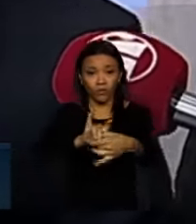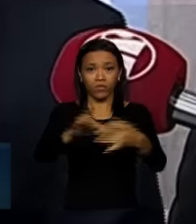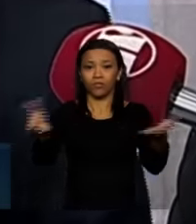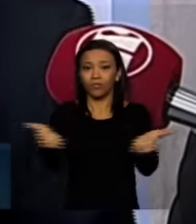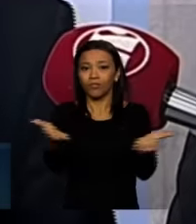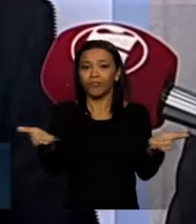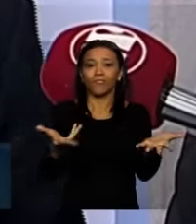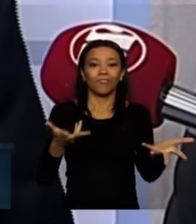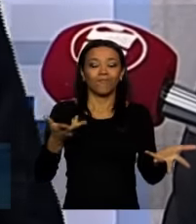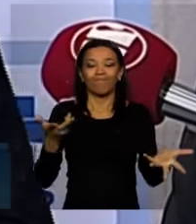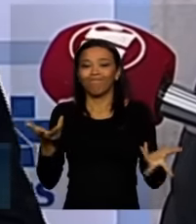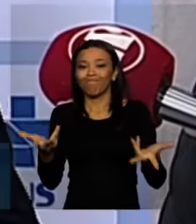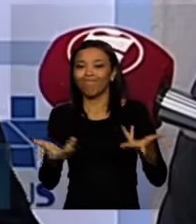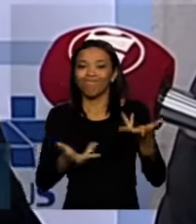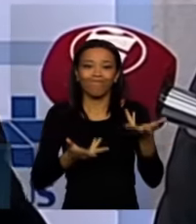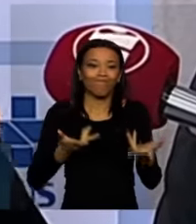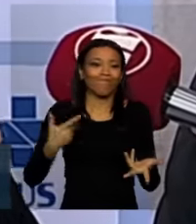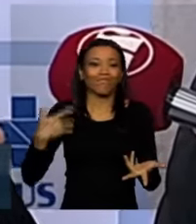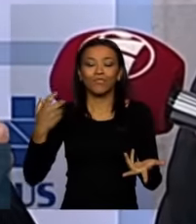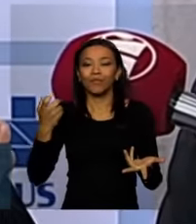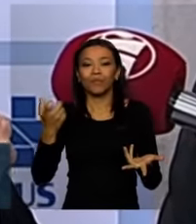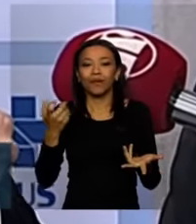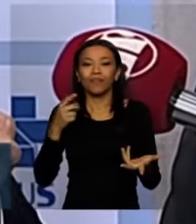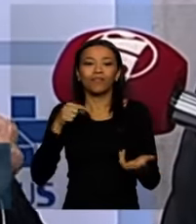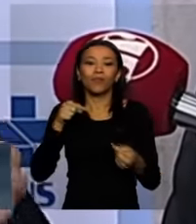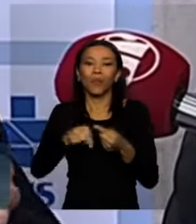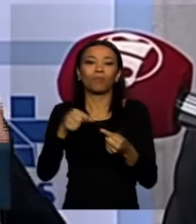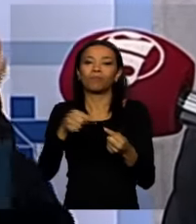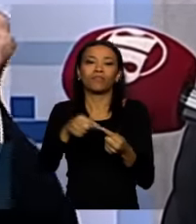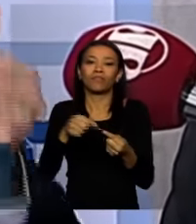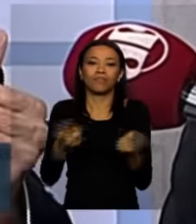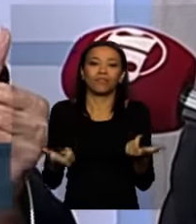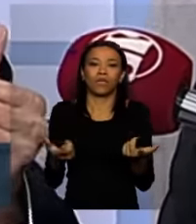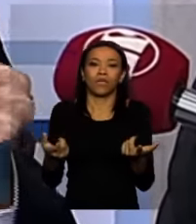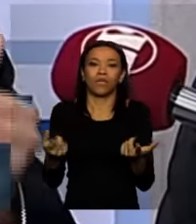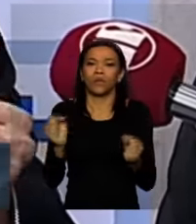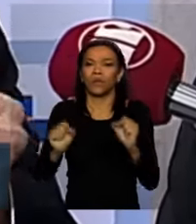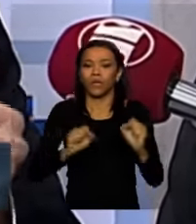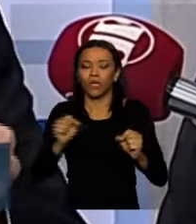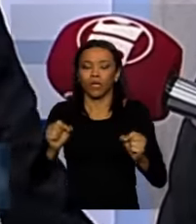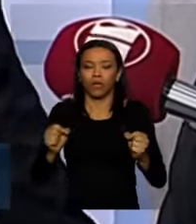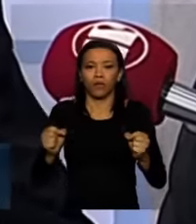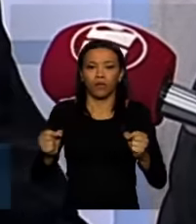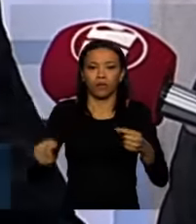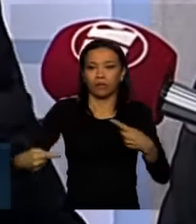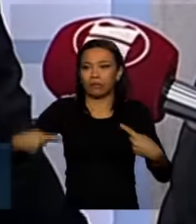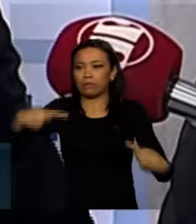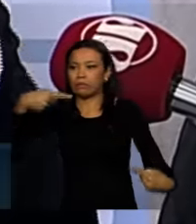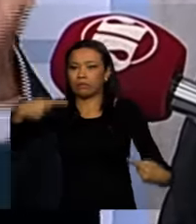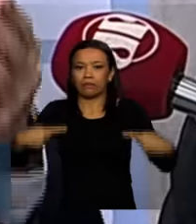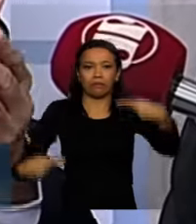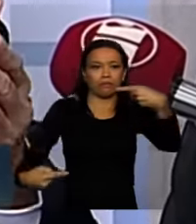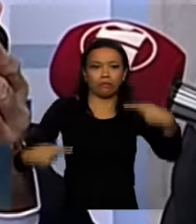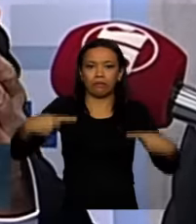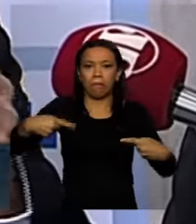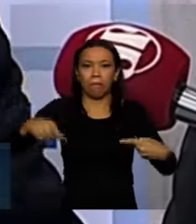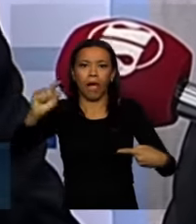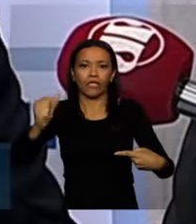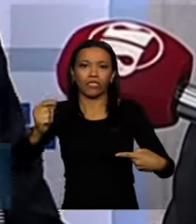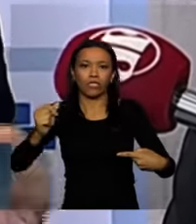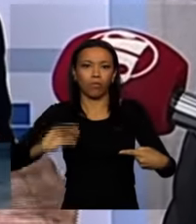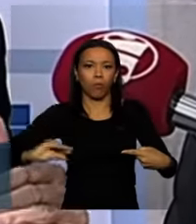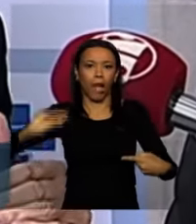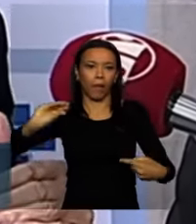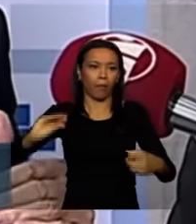momento apropriado para uma luta não é exitosa no sentido de se conseguir mais recursos